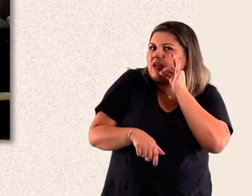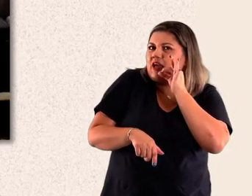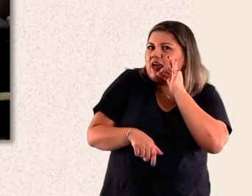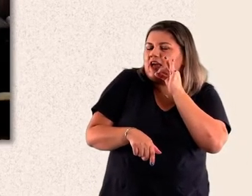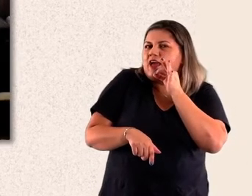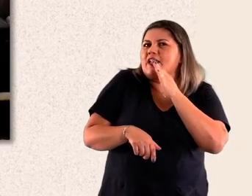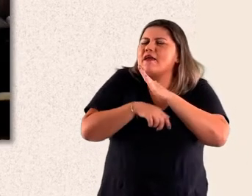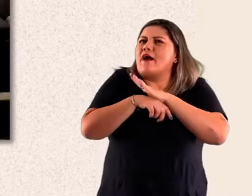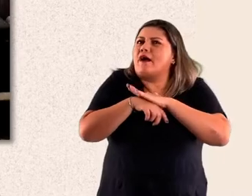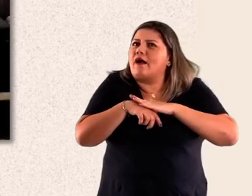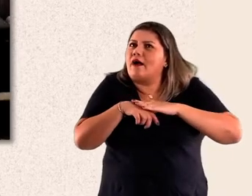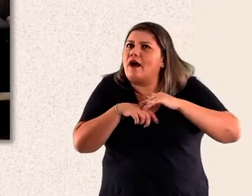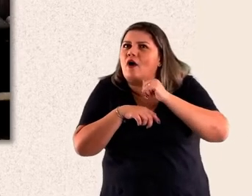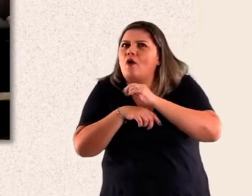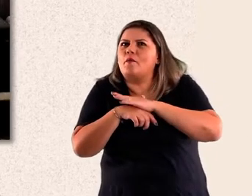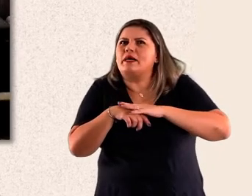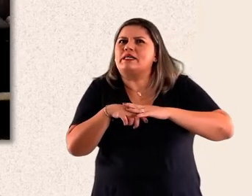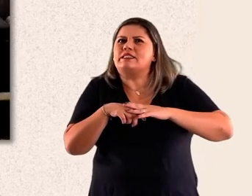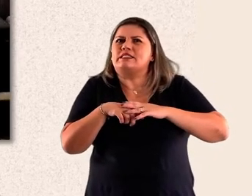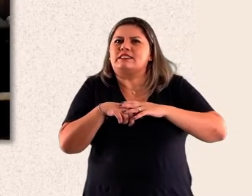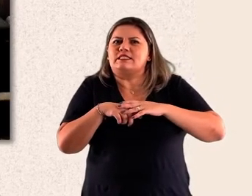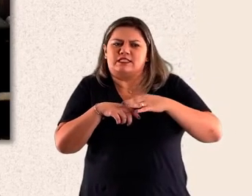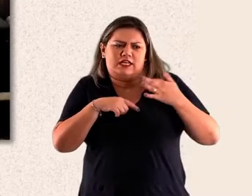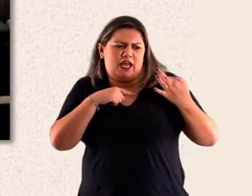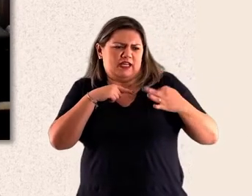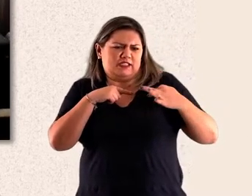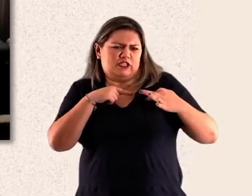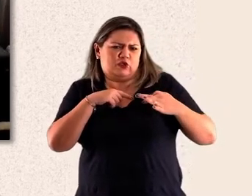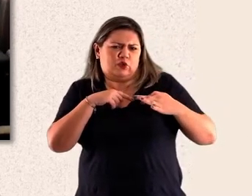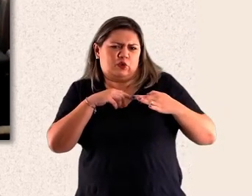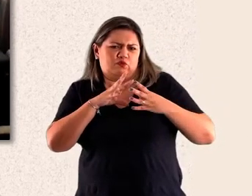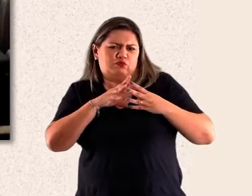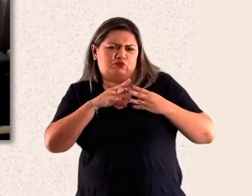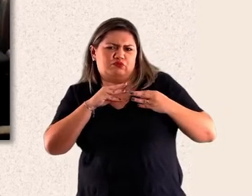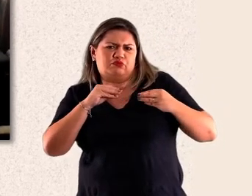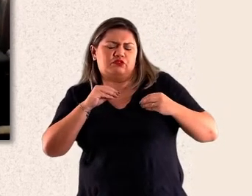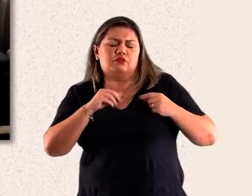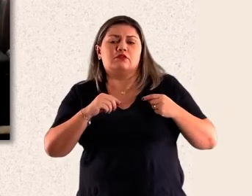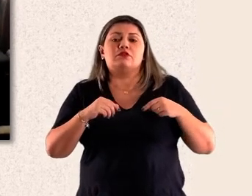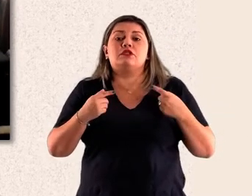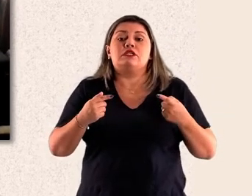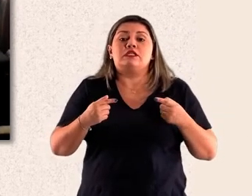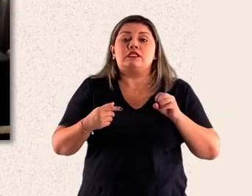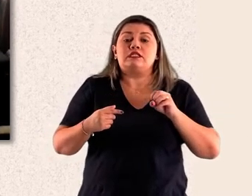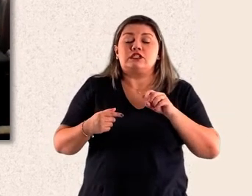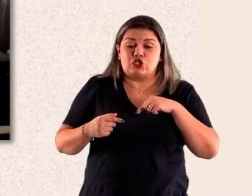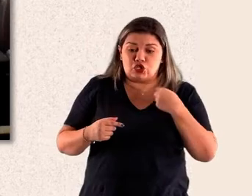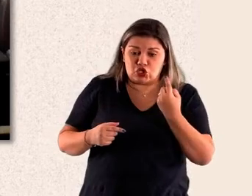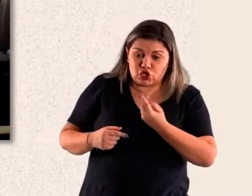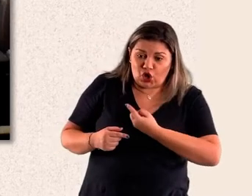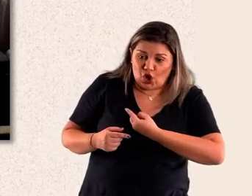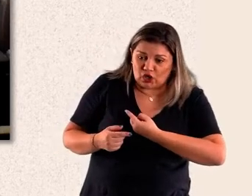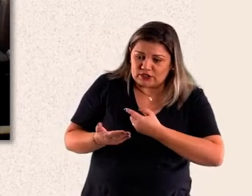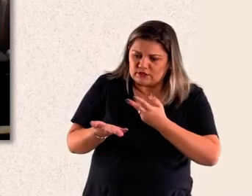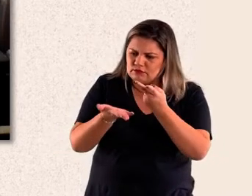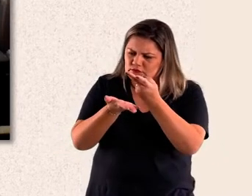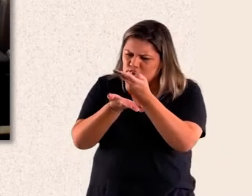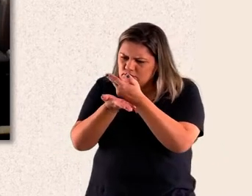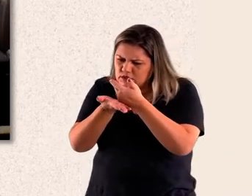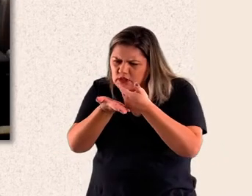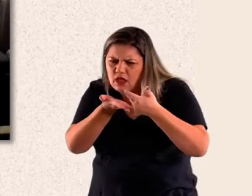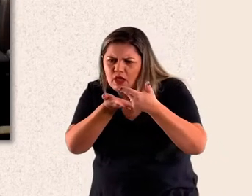mesa talvez essa fuga da dor a questão é sendo seres que somos desenhados